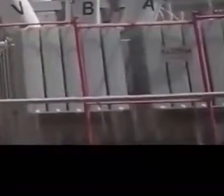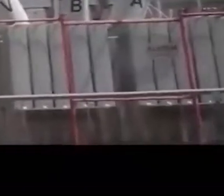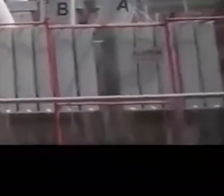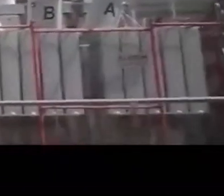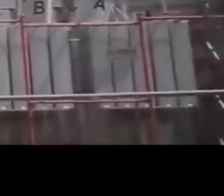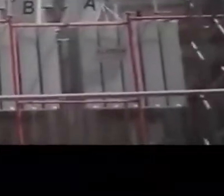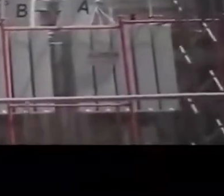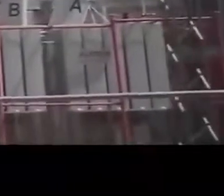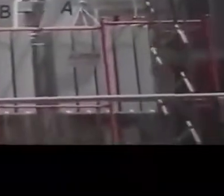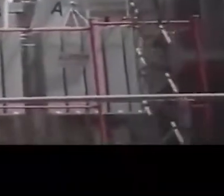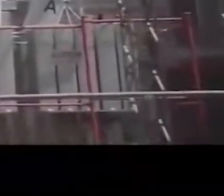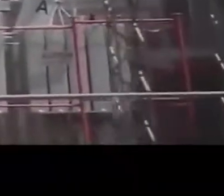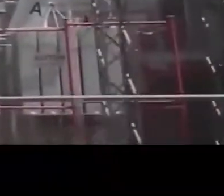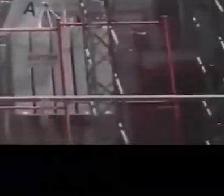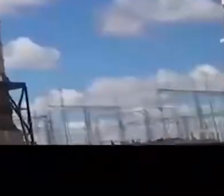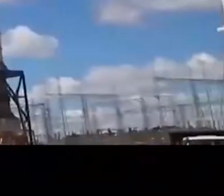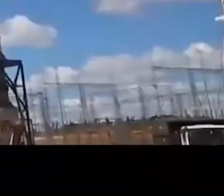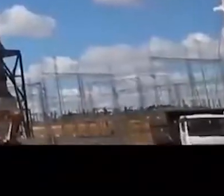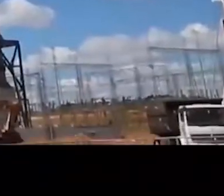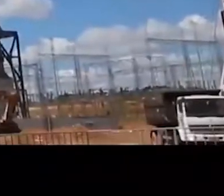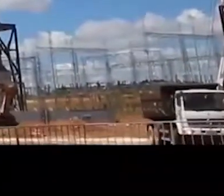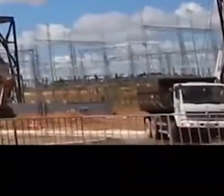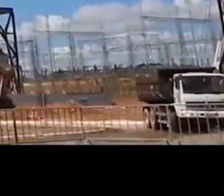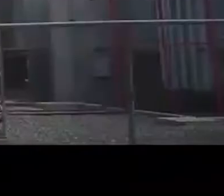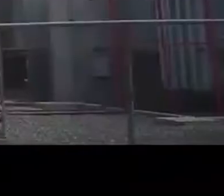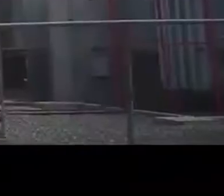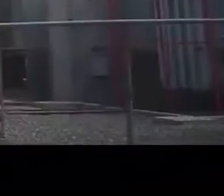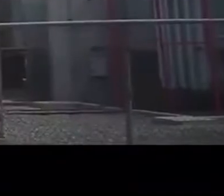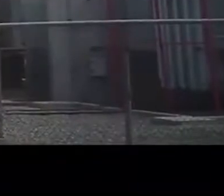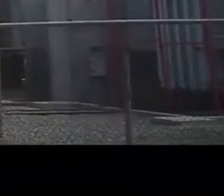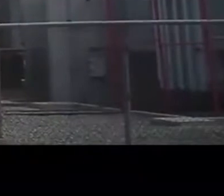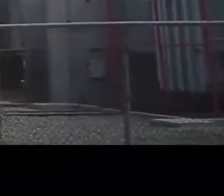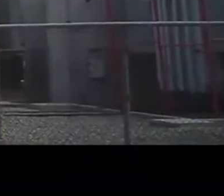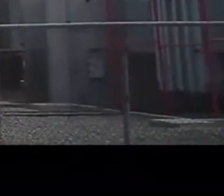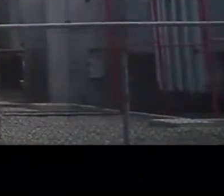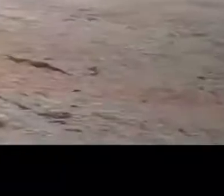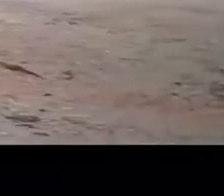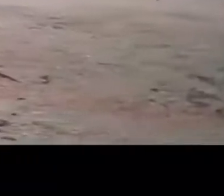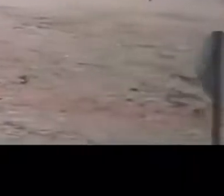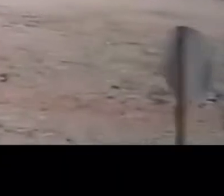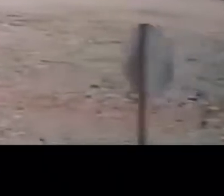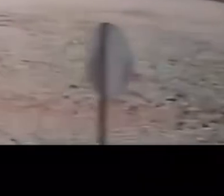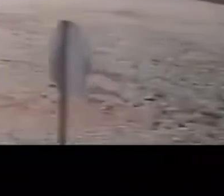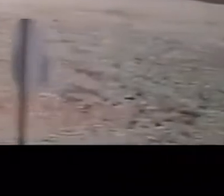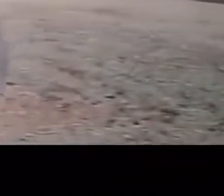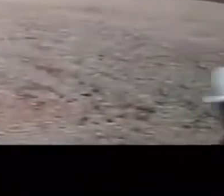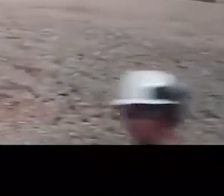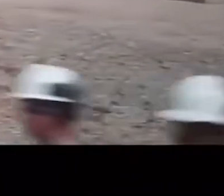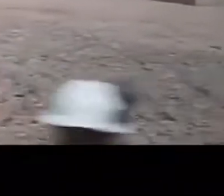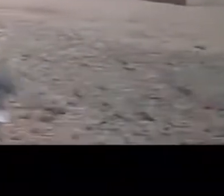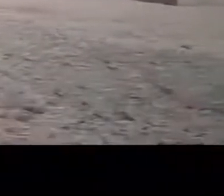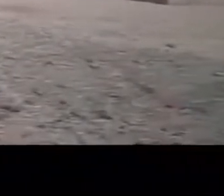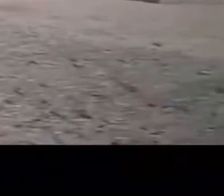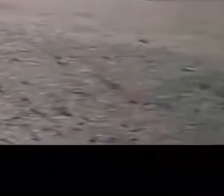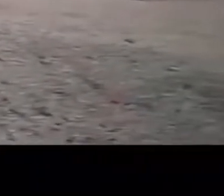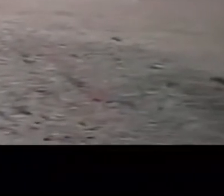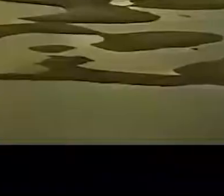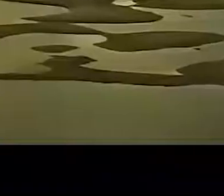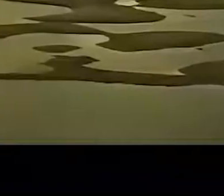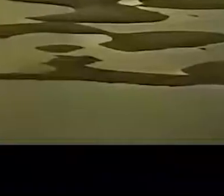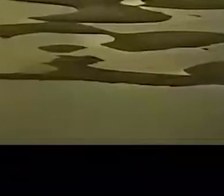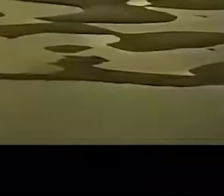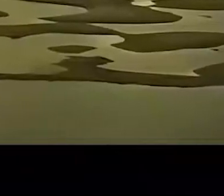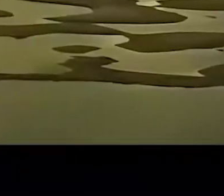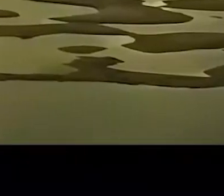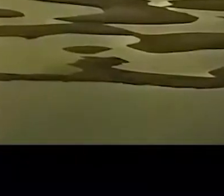Na bacia do Parnaíba, são 22 blocos de gás natural, correspondentes a 15.483 quilômetros do nosso território.